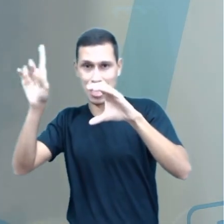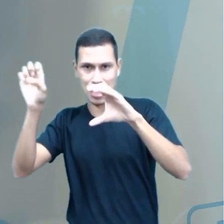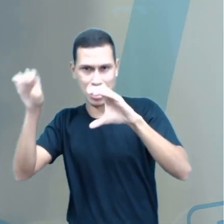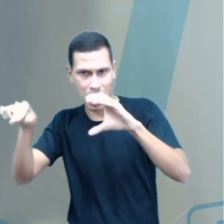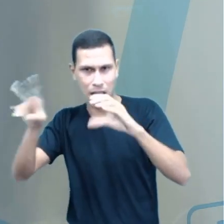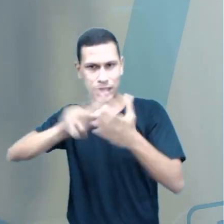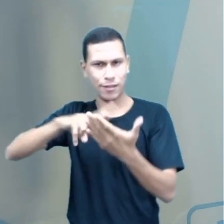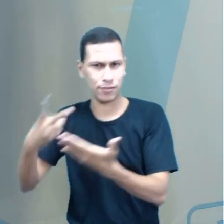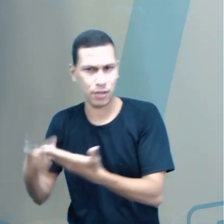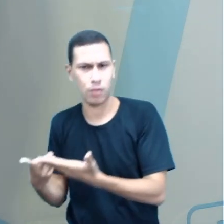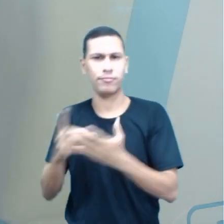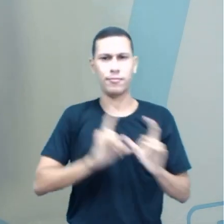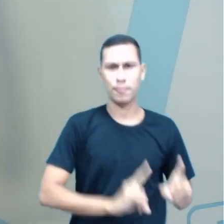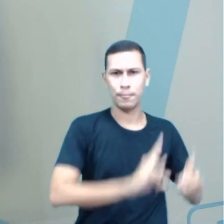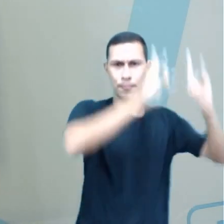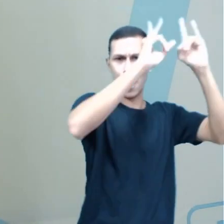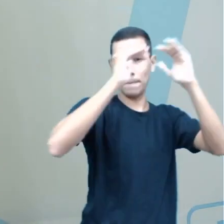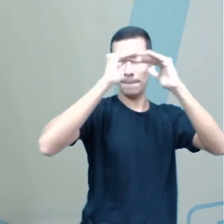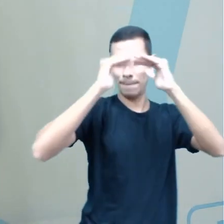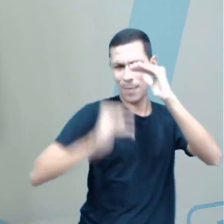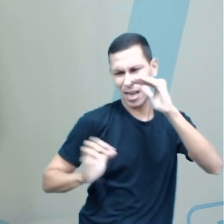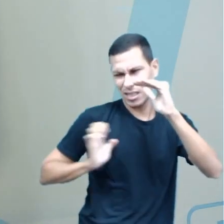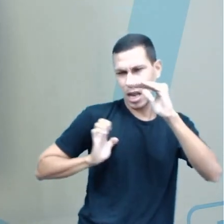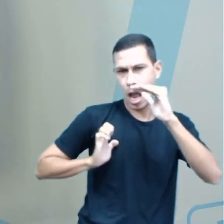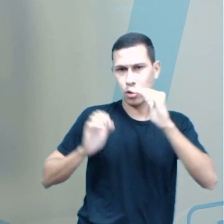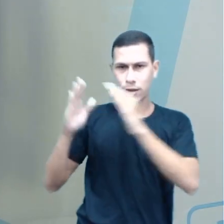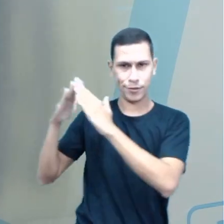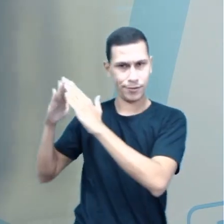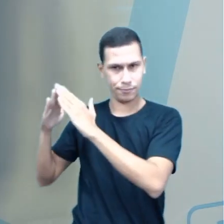esse apartamento é menos caro que aquela casa.